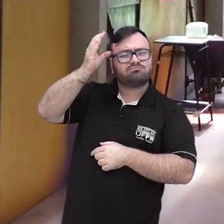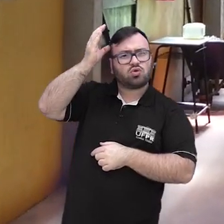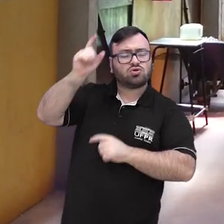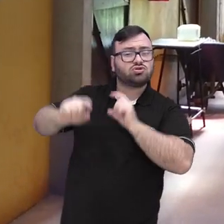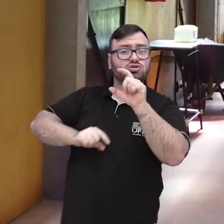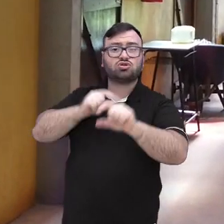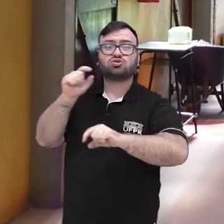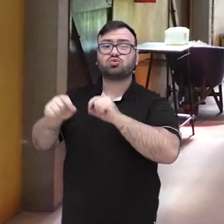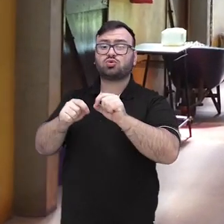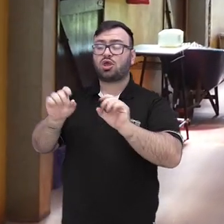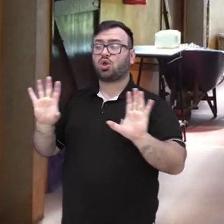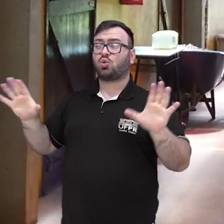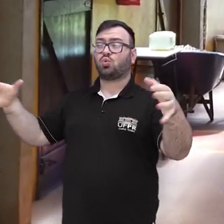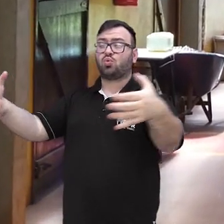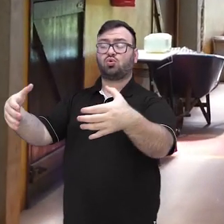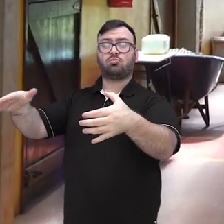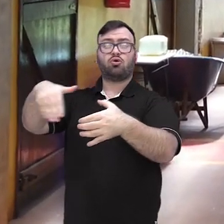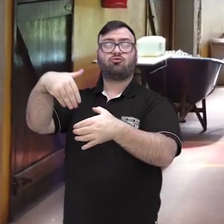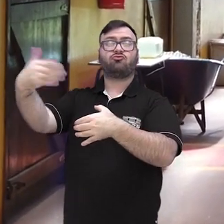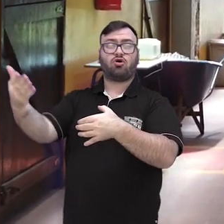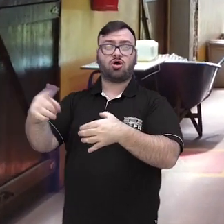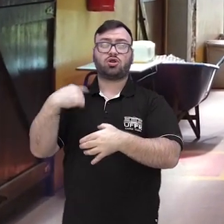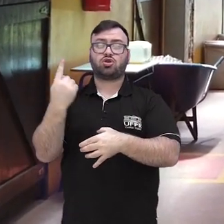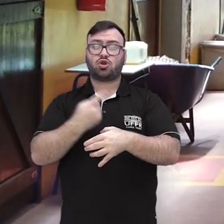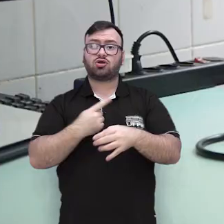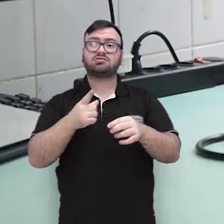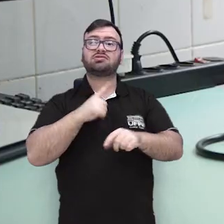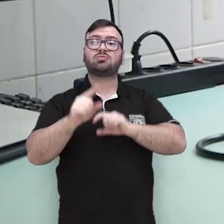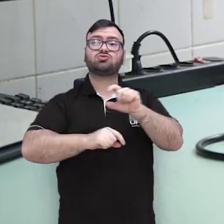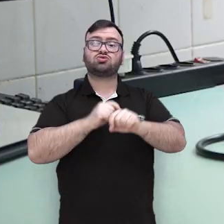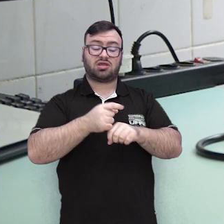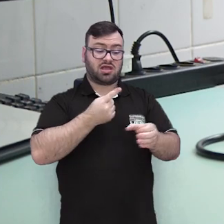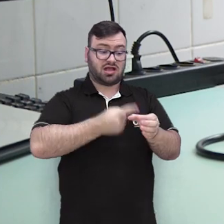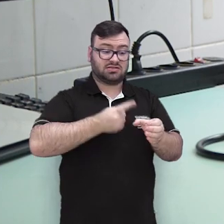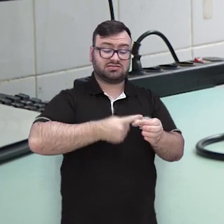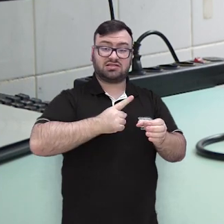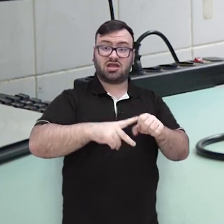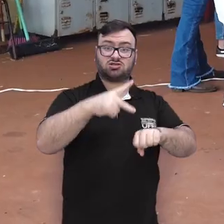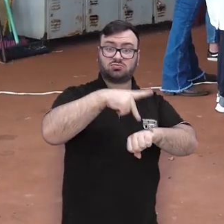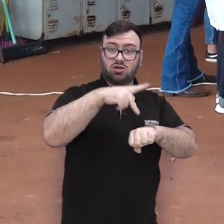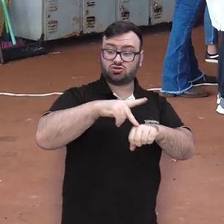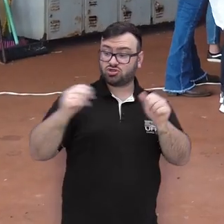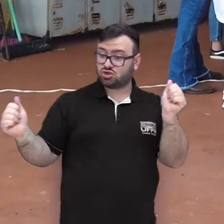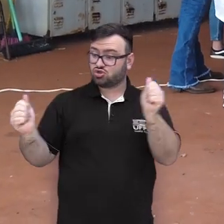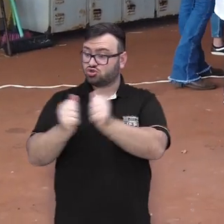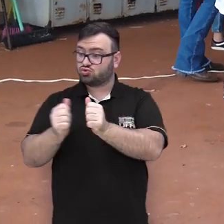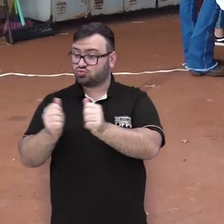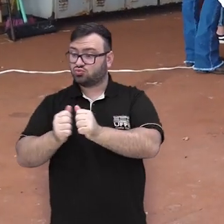externo, onde a gente junta a cidade de Palotina junto com a universidade.